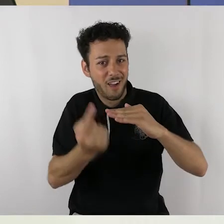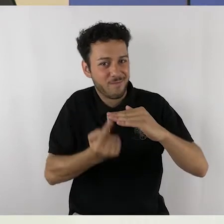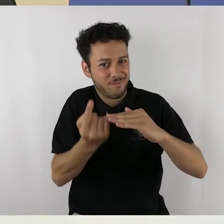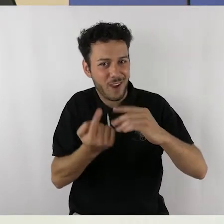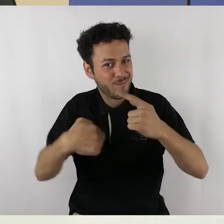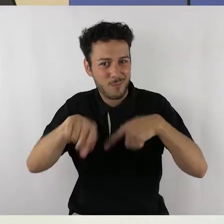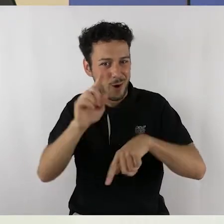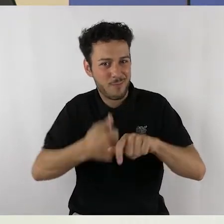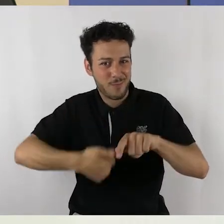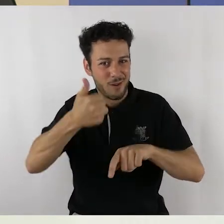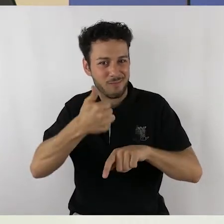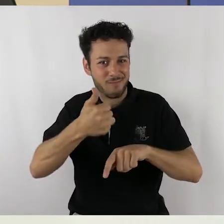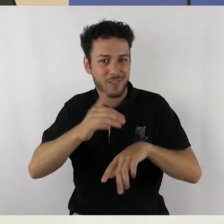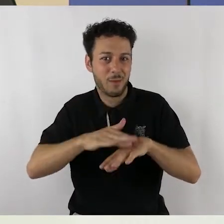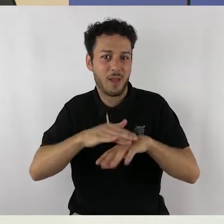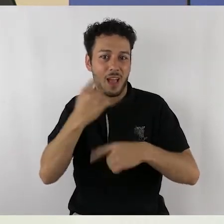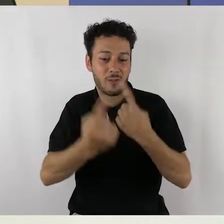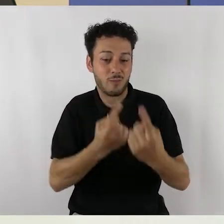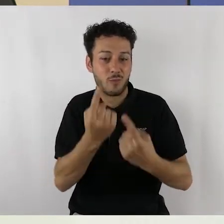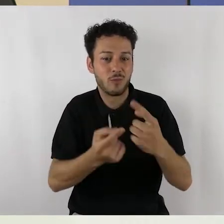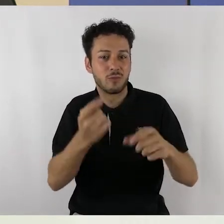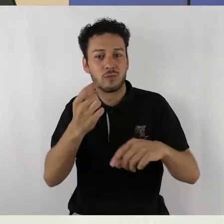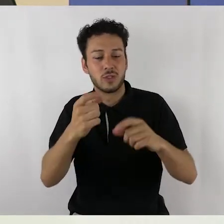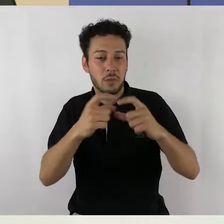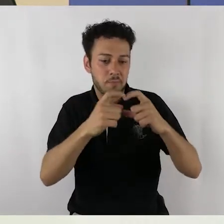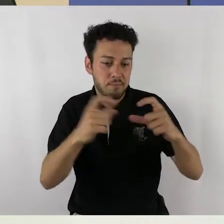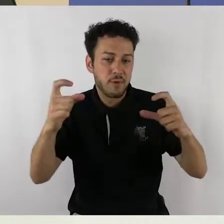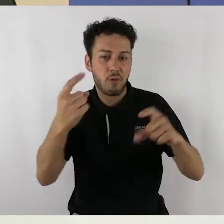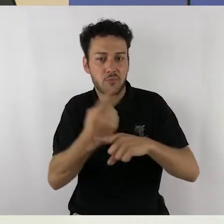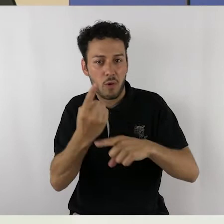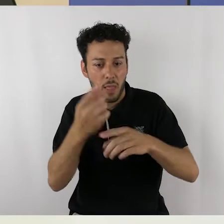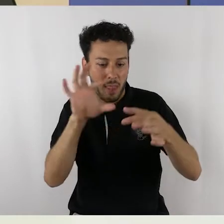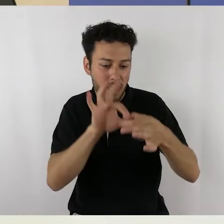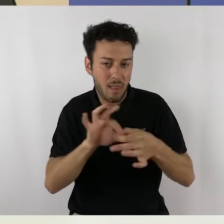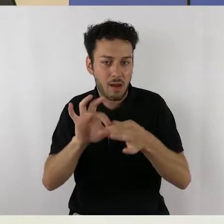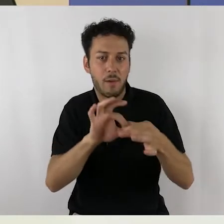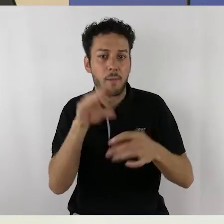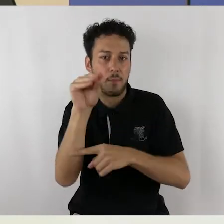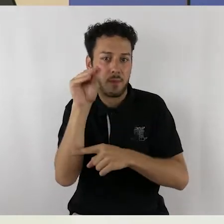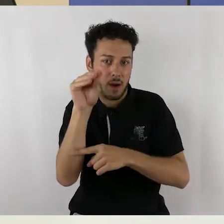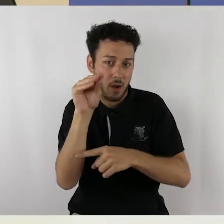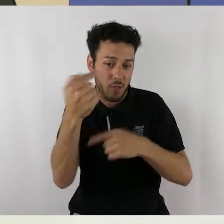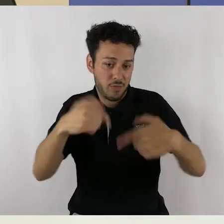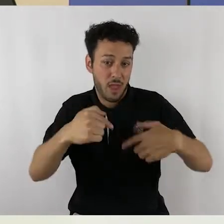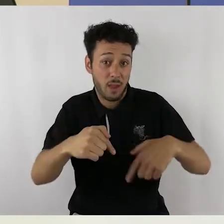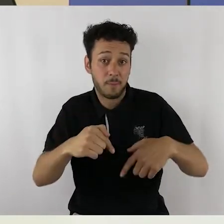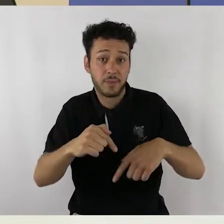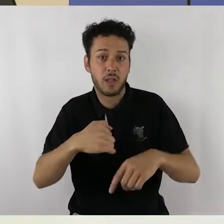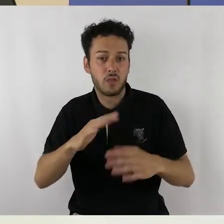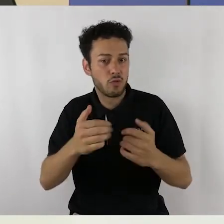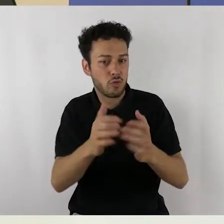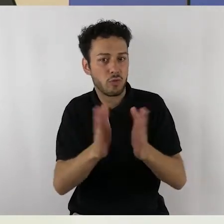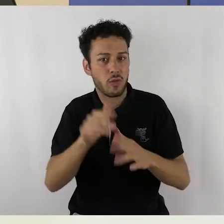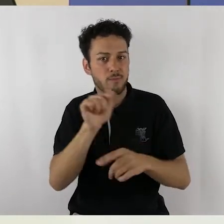baixo pode não ser o melhor existem vários serviços a volta Associados e